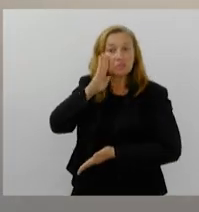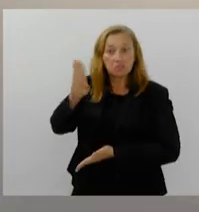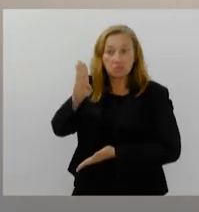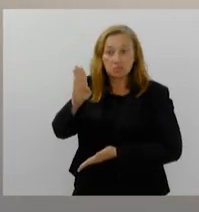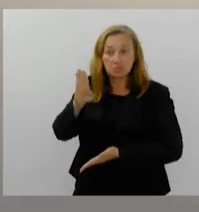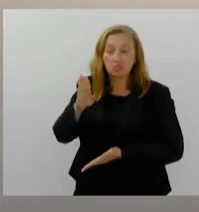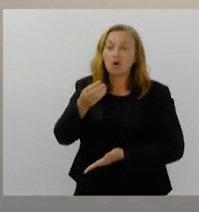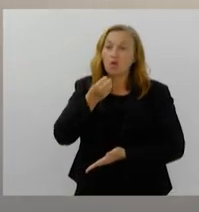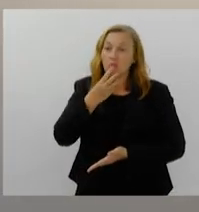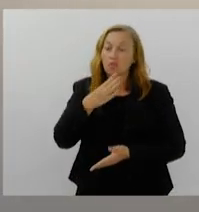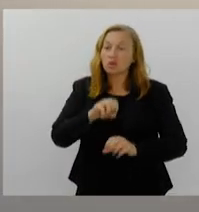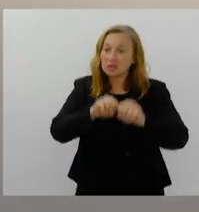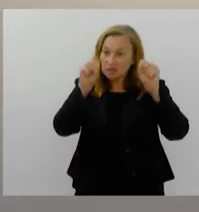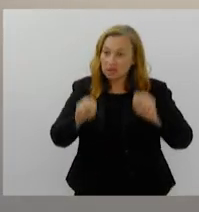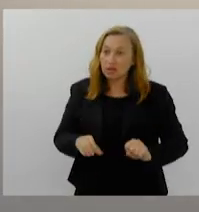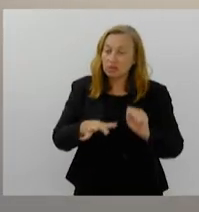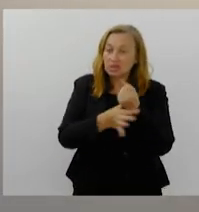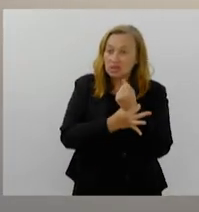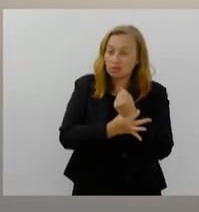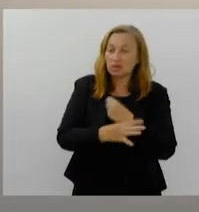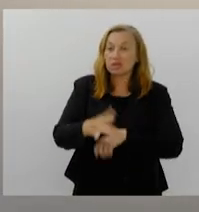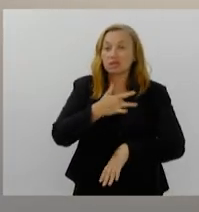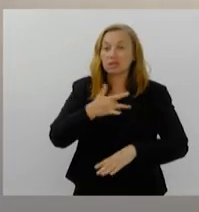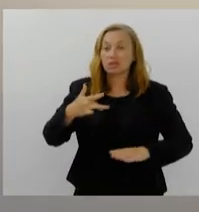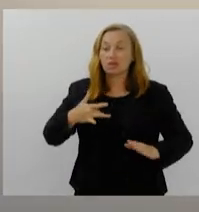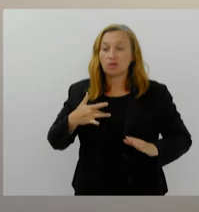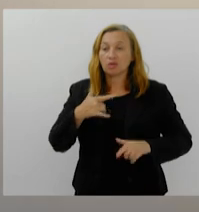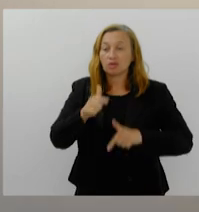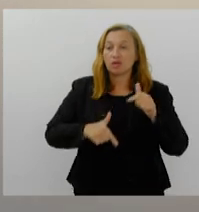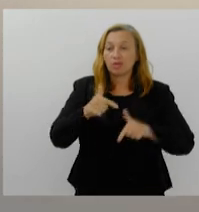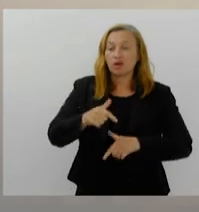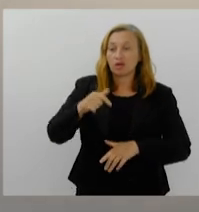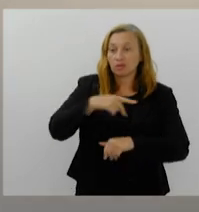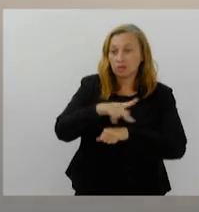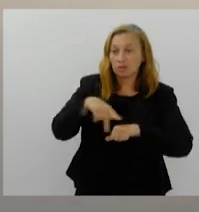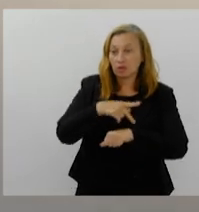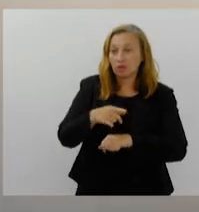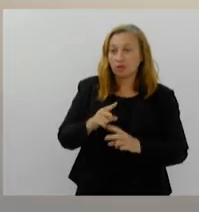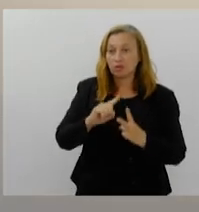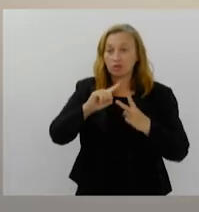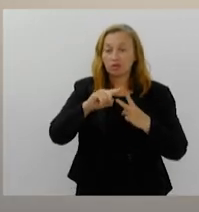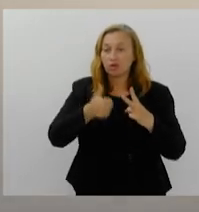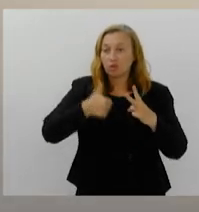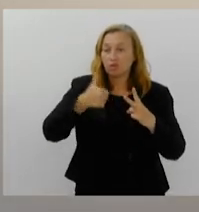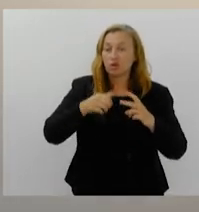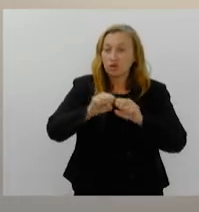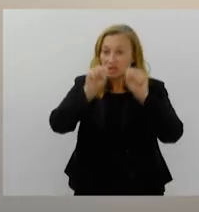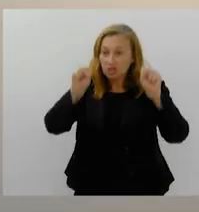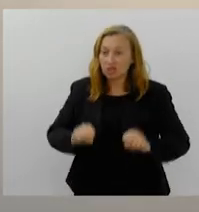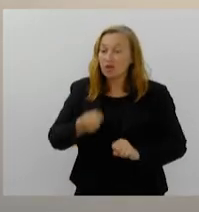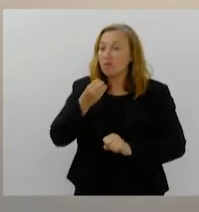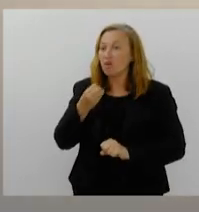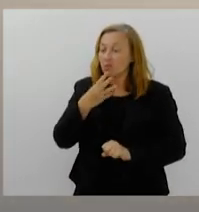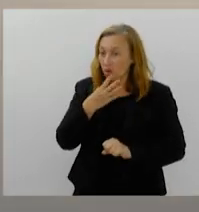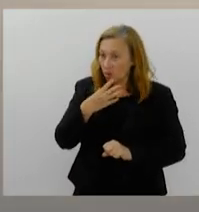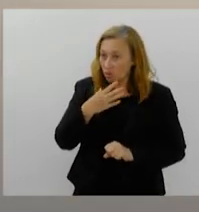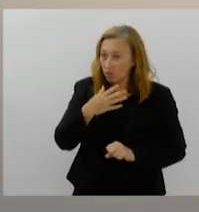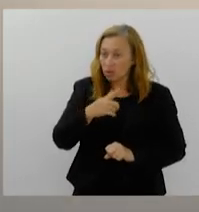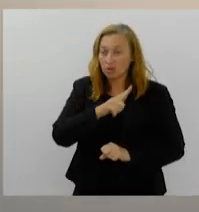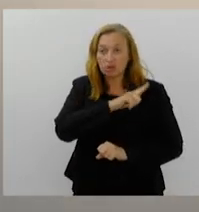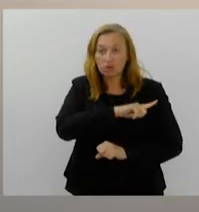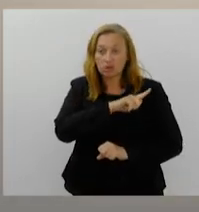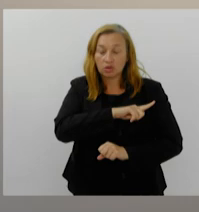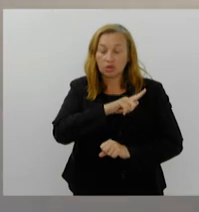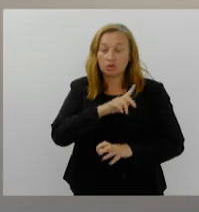para um bom sistema de segurança e saúde no trabalho do país. Um deles é ter um bom sistema de gerenciamento de